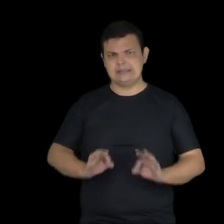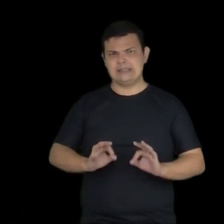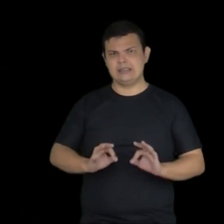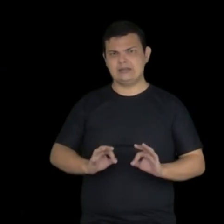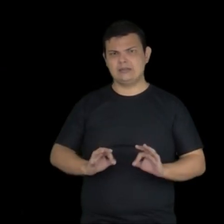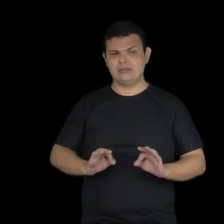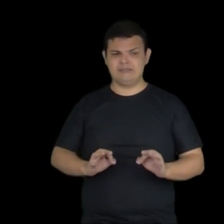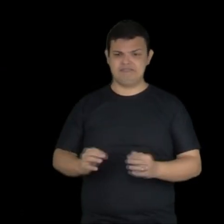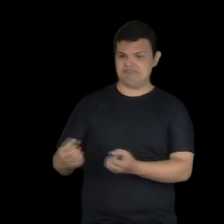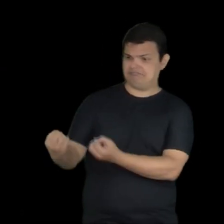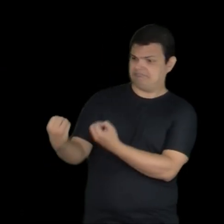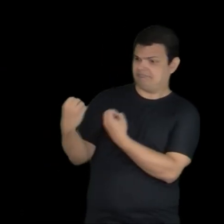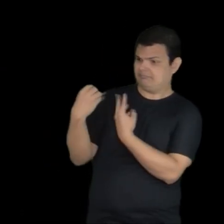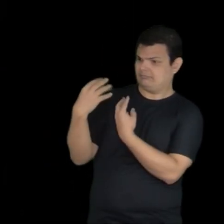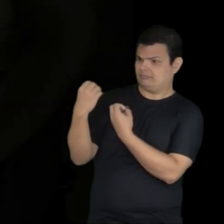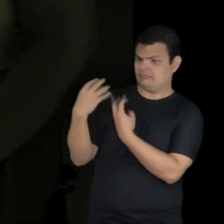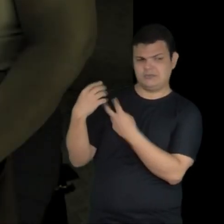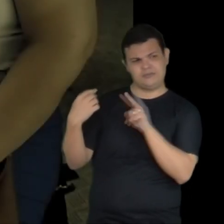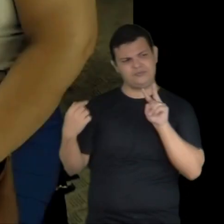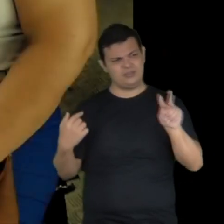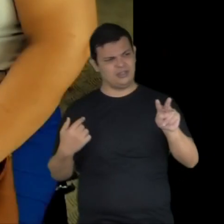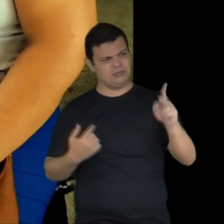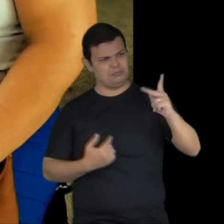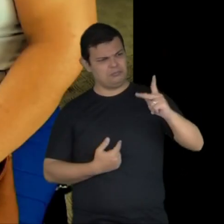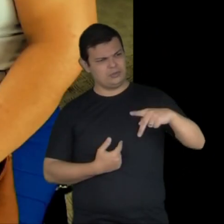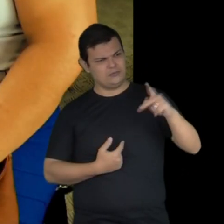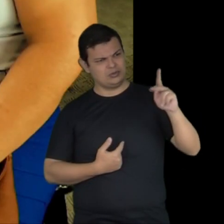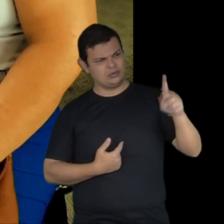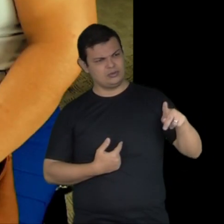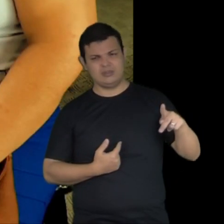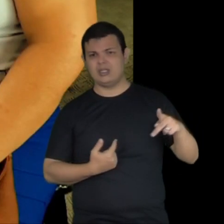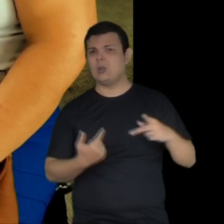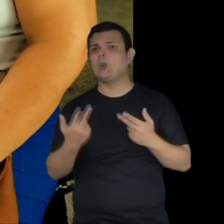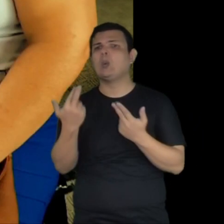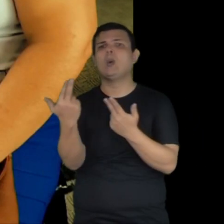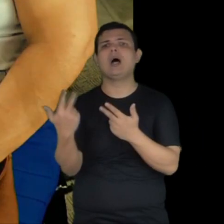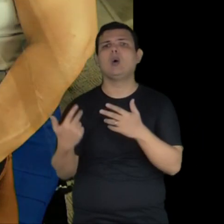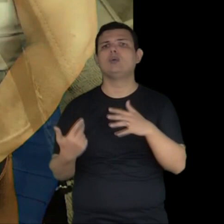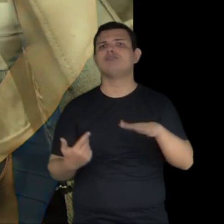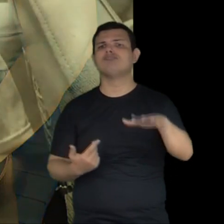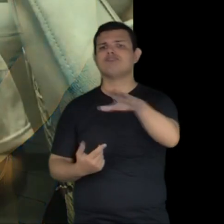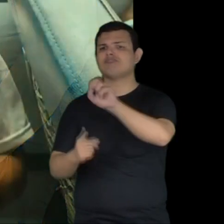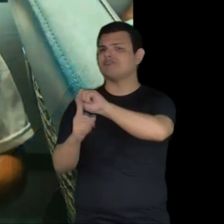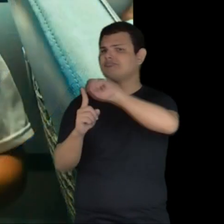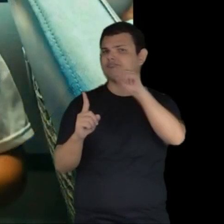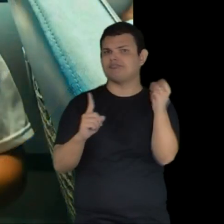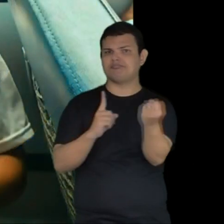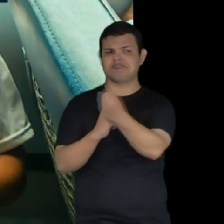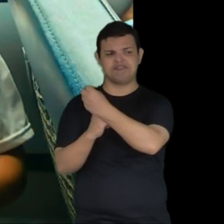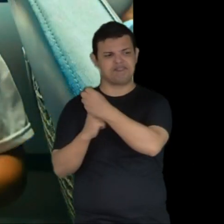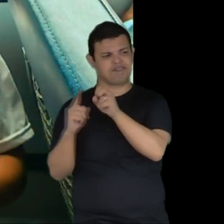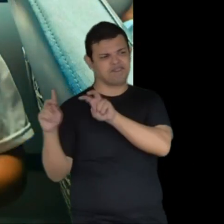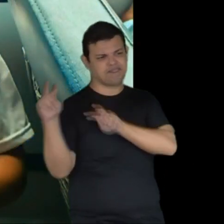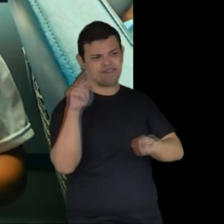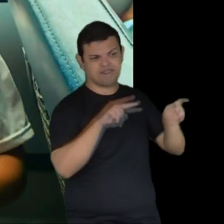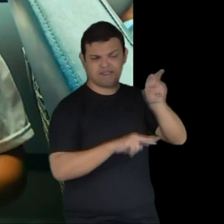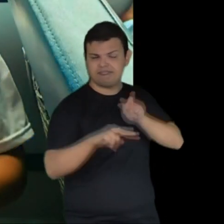fui ensinado a ver os professores do mesmo modo que nossa sociedade os vê,